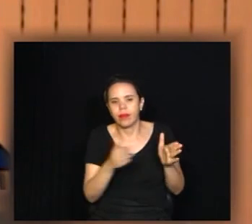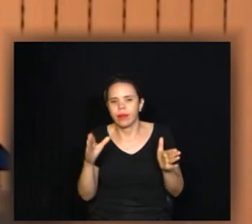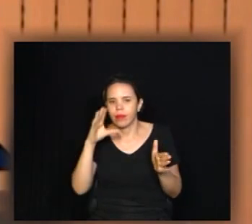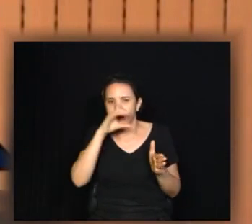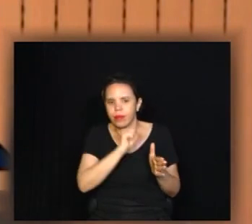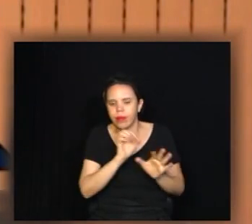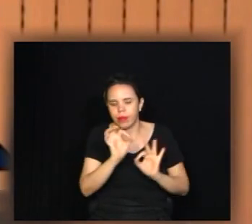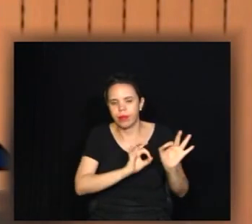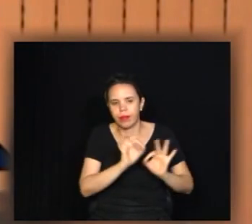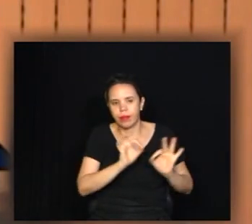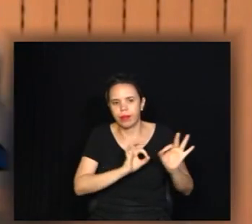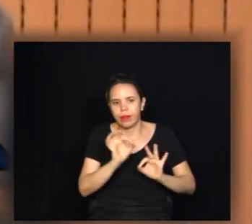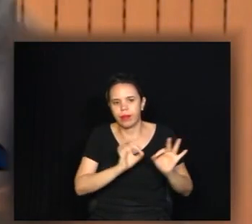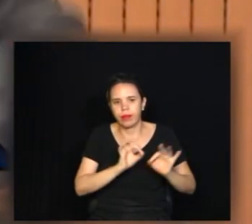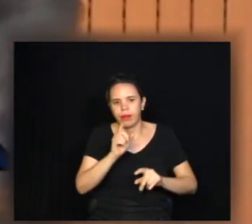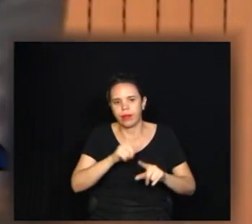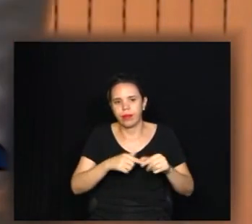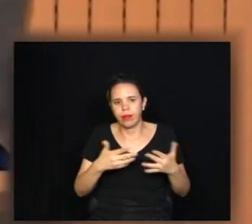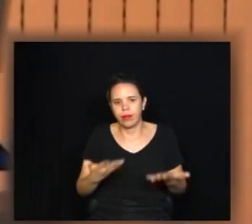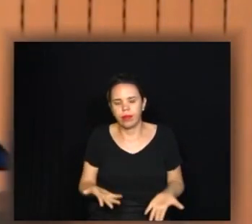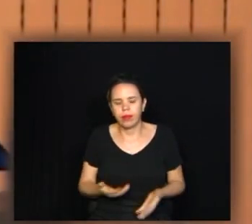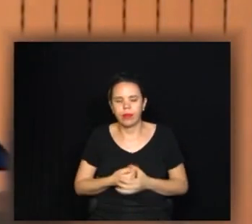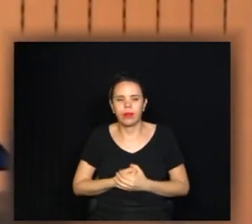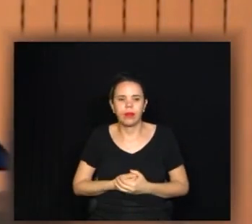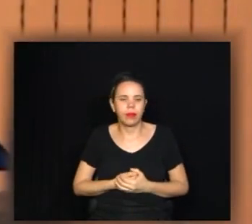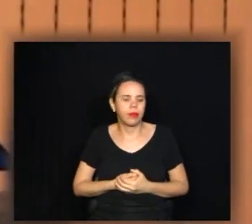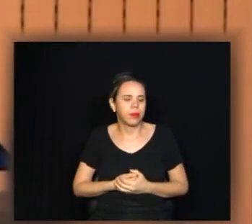sábado preparando todas as condições